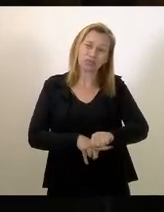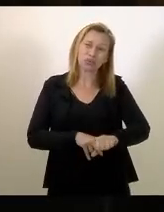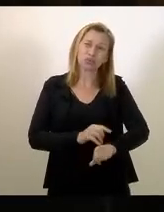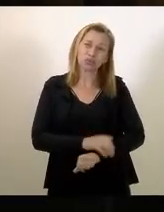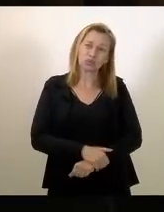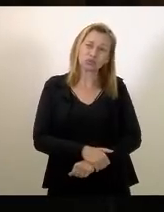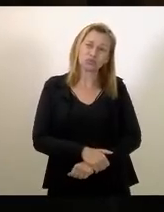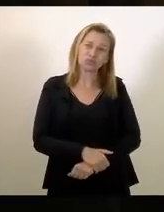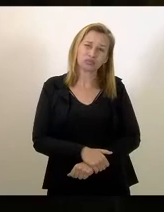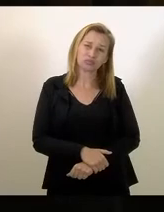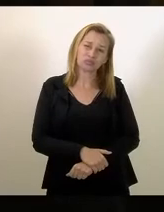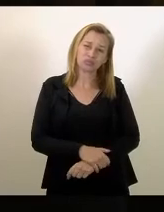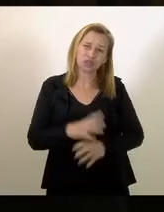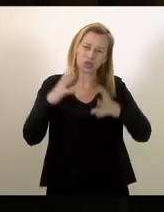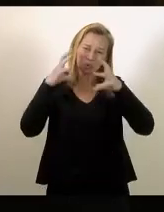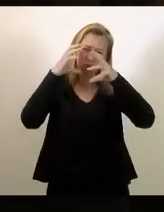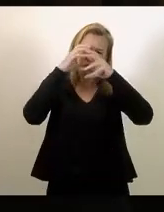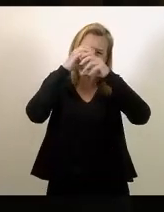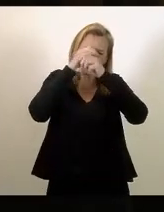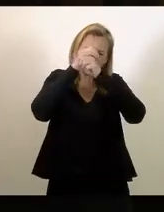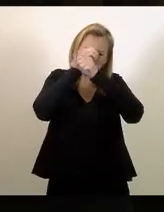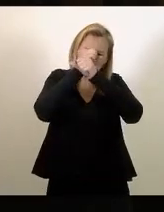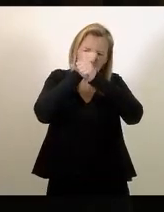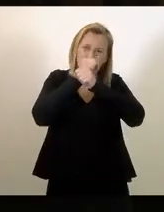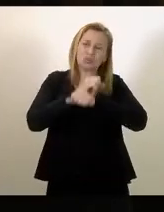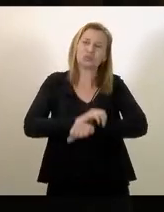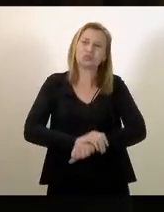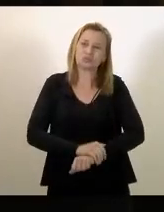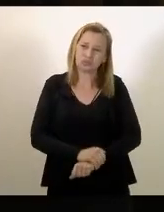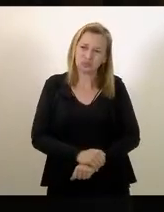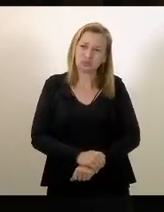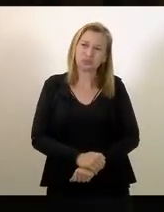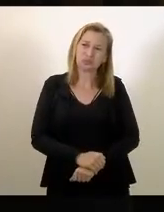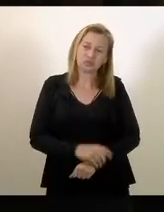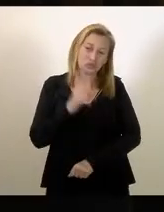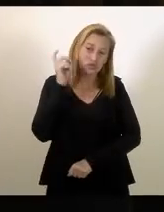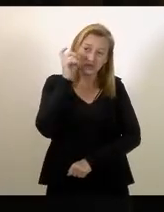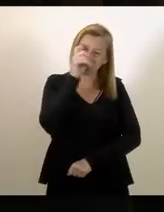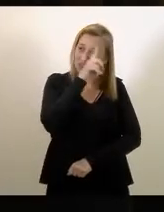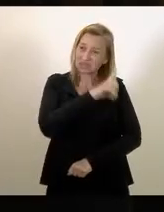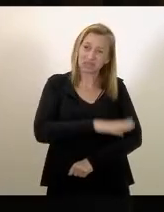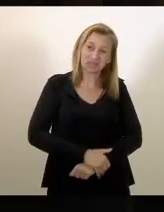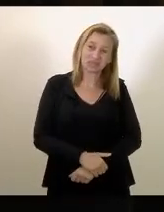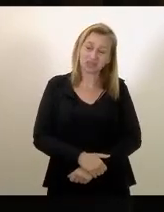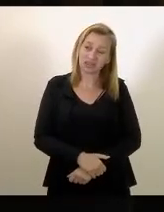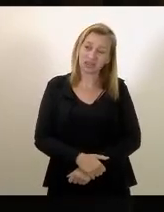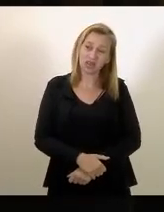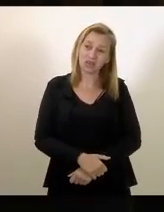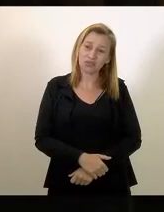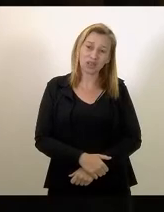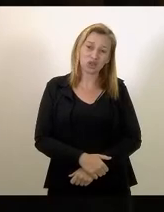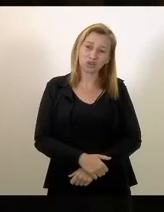da obscuridade é lamentável